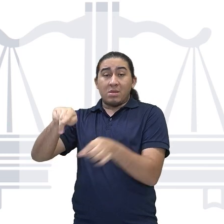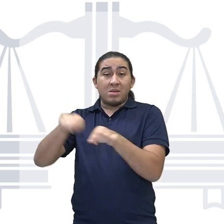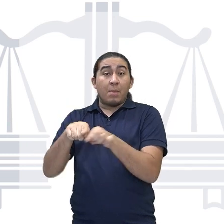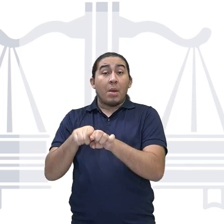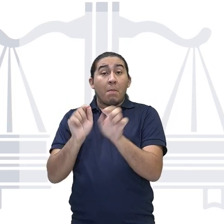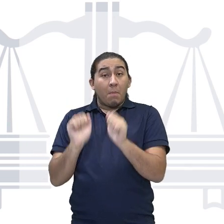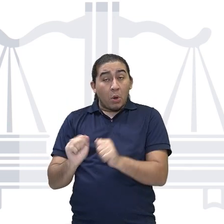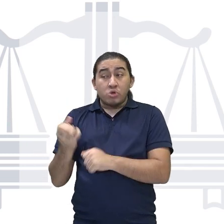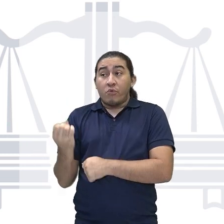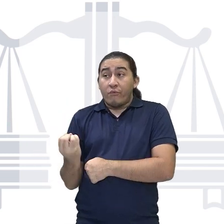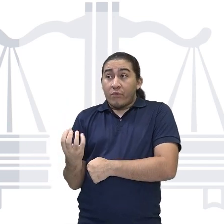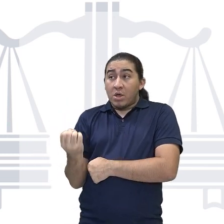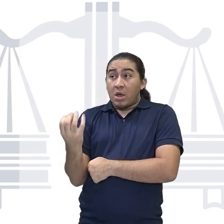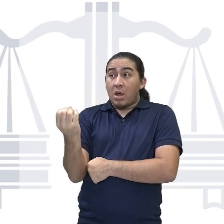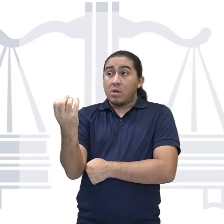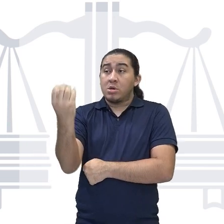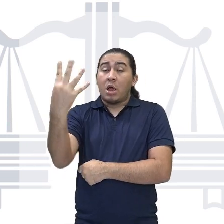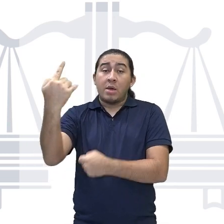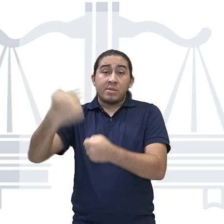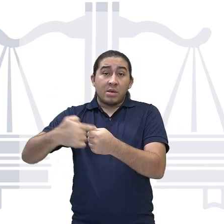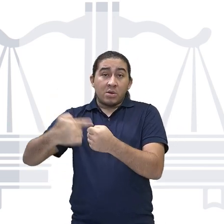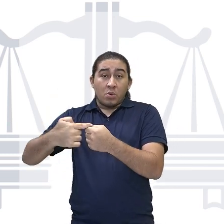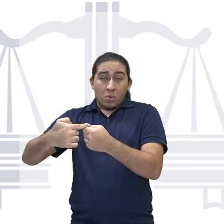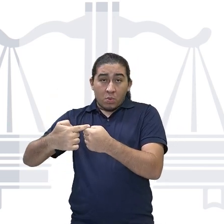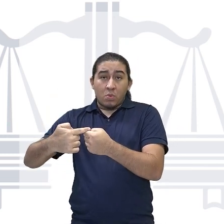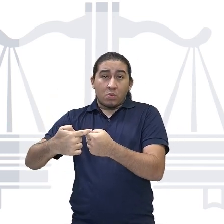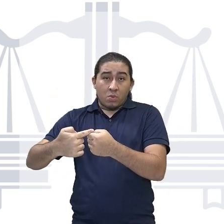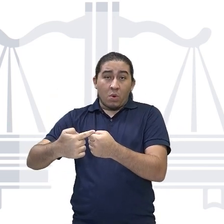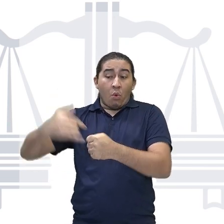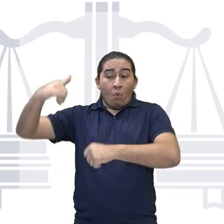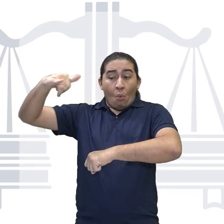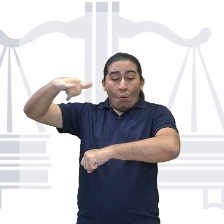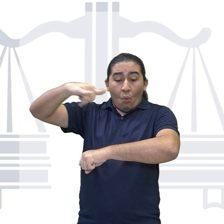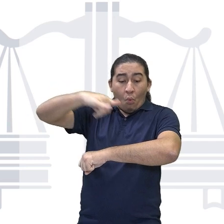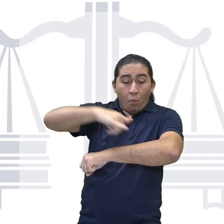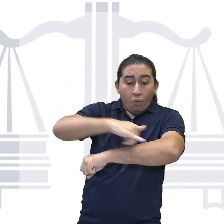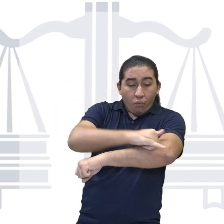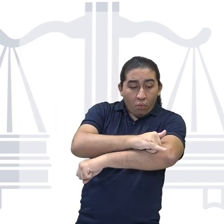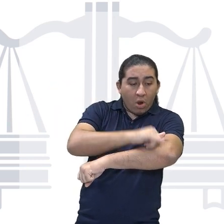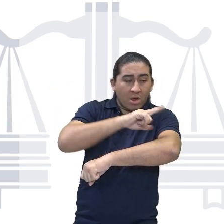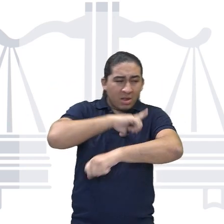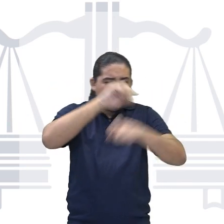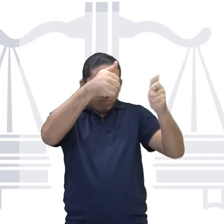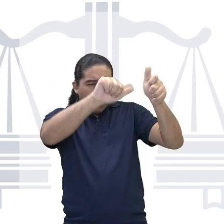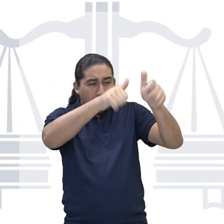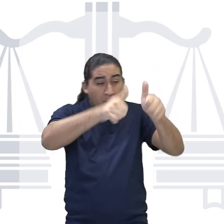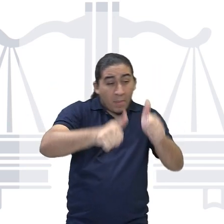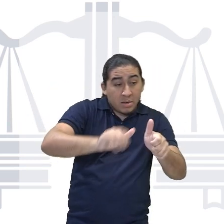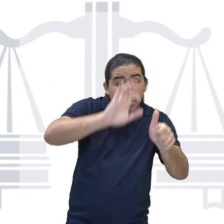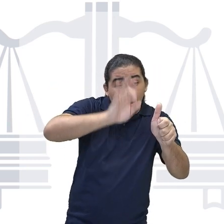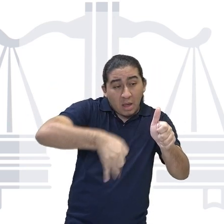interior. E nessa viagem eles fazem um levantamento do que